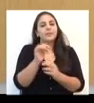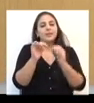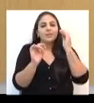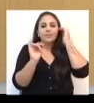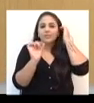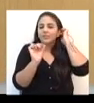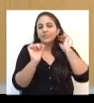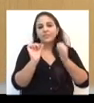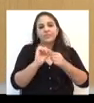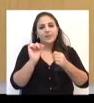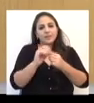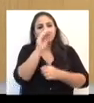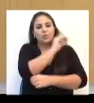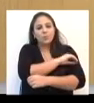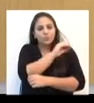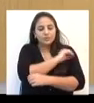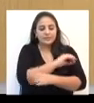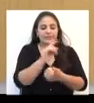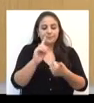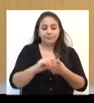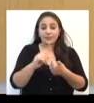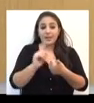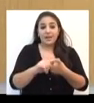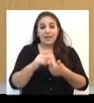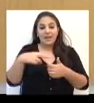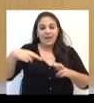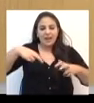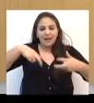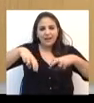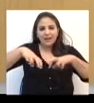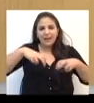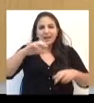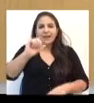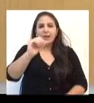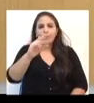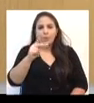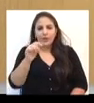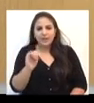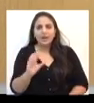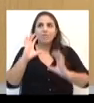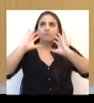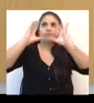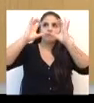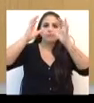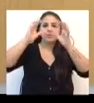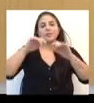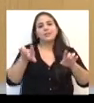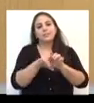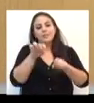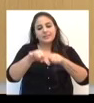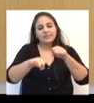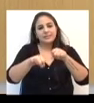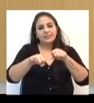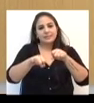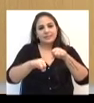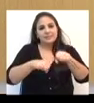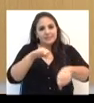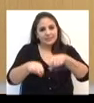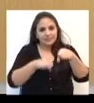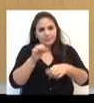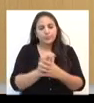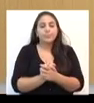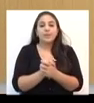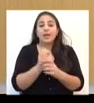realizadas oficinas de capoeira, vôlei e uma modalidade de ciclismo. As atividades são gratuitas